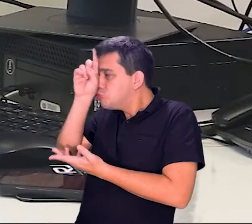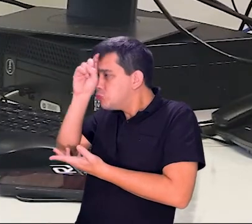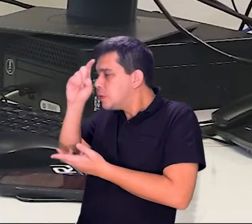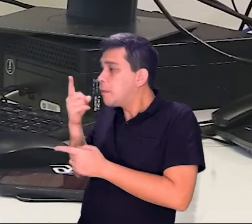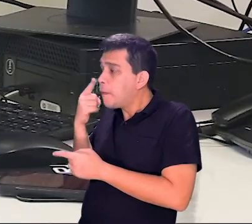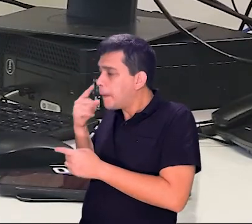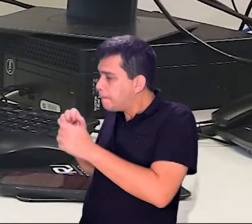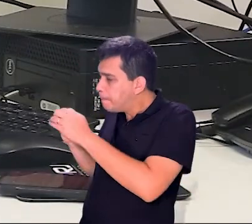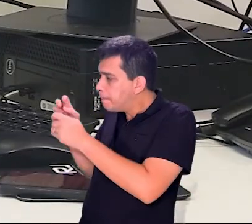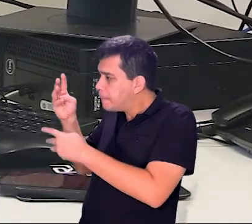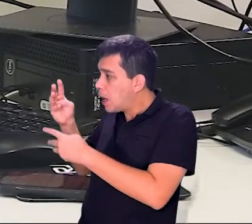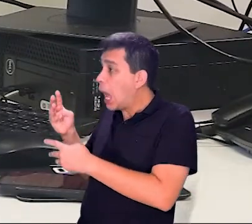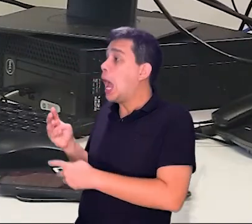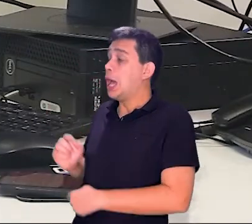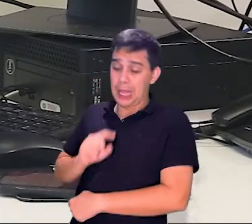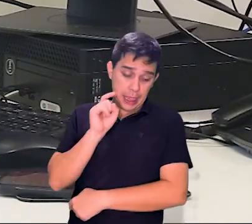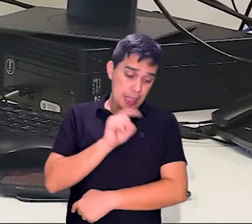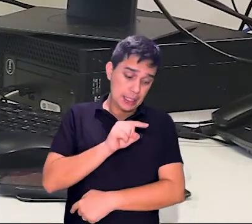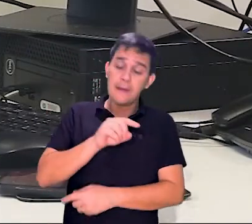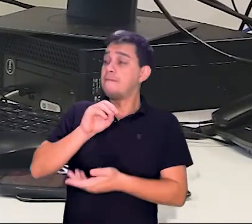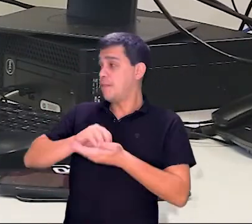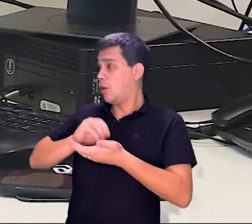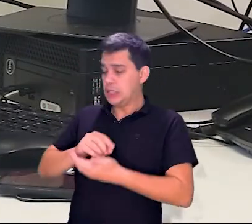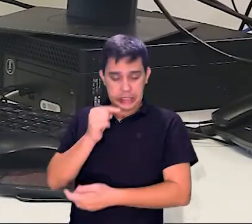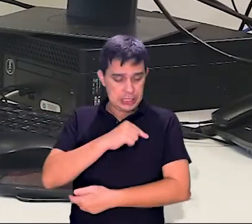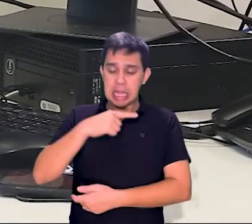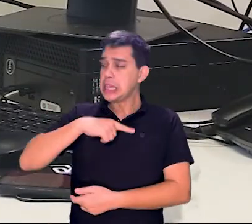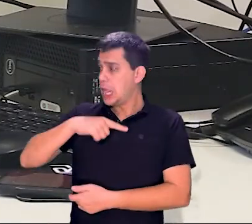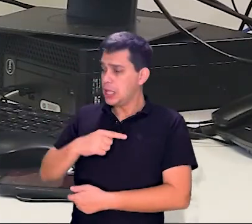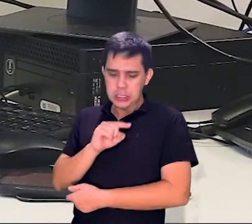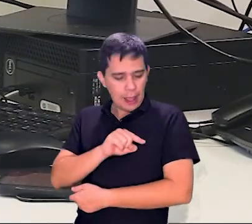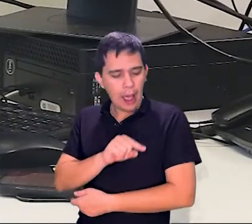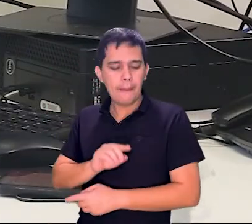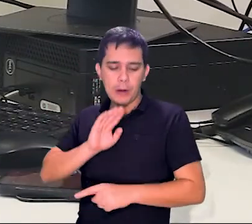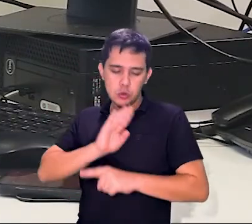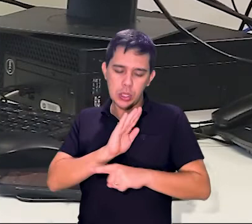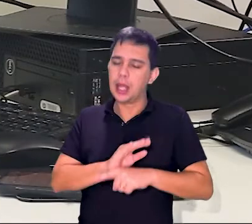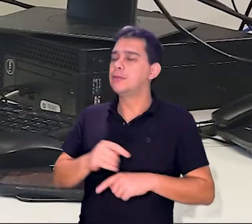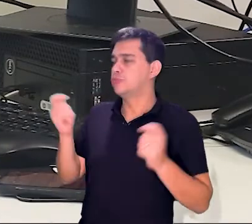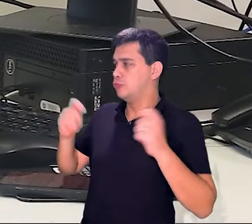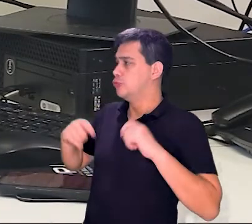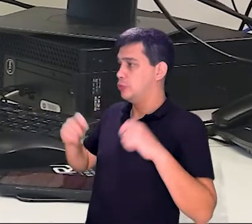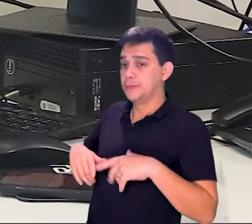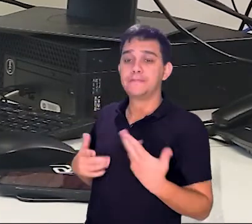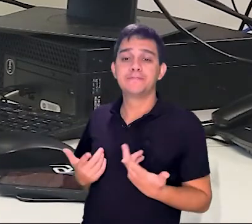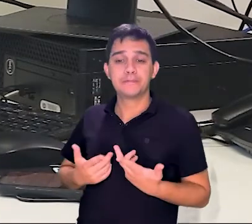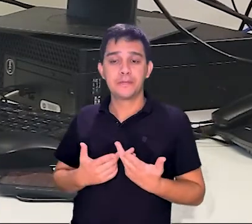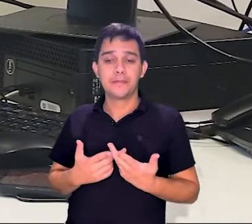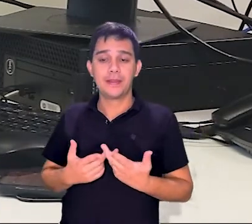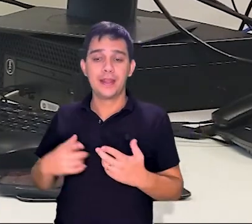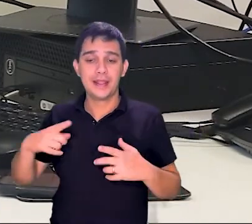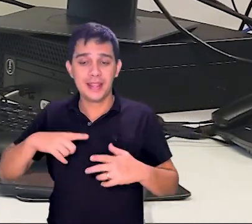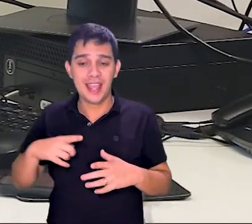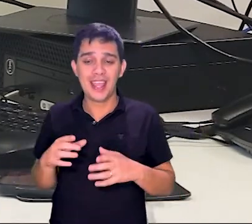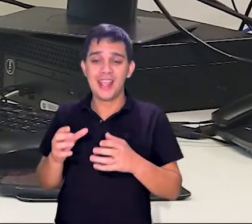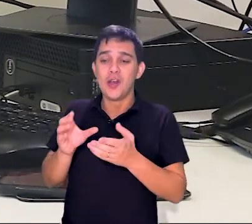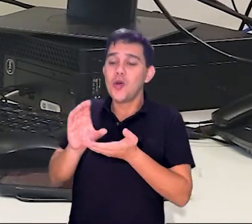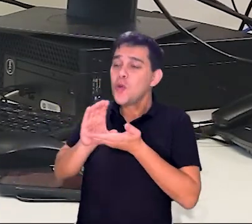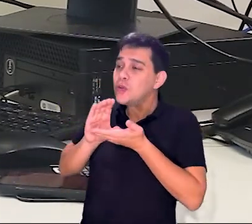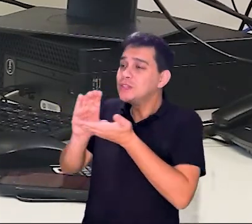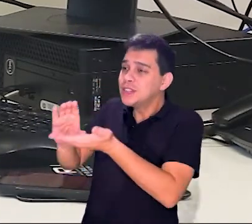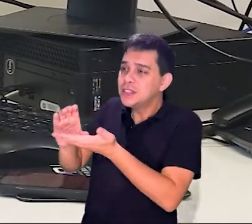com determinados conselhos profissionais, Conselho Regional de Nutrição, o Conselho Regional de